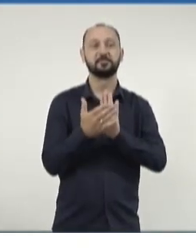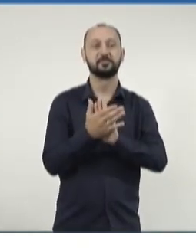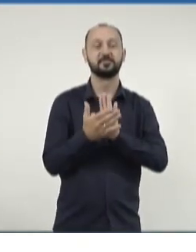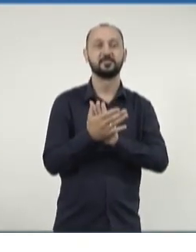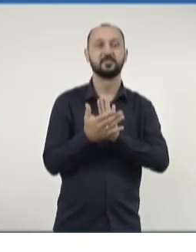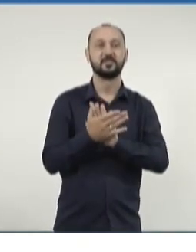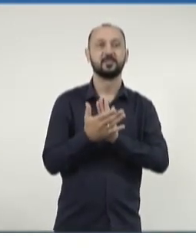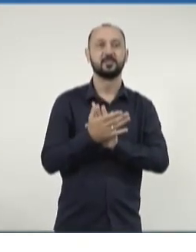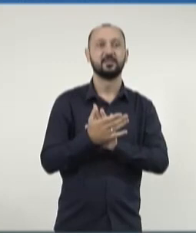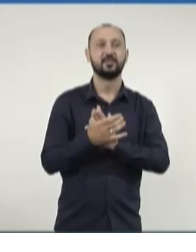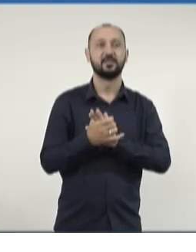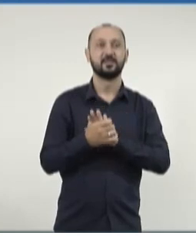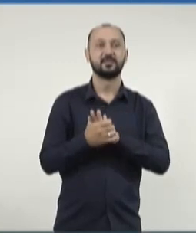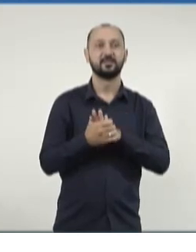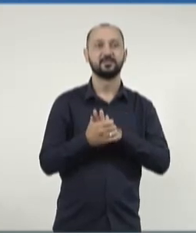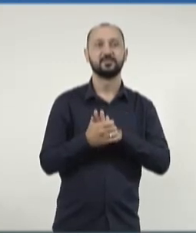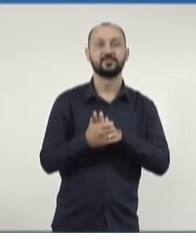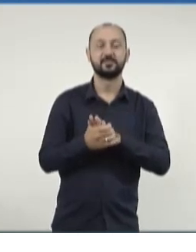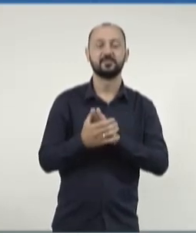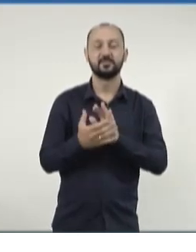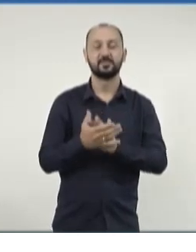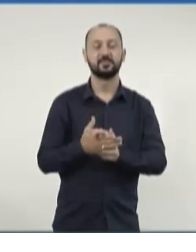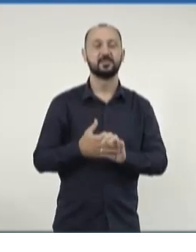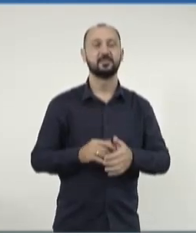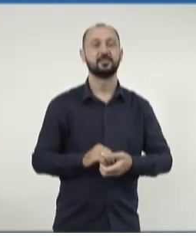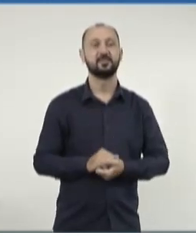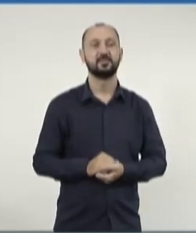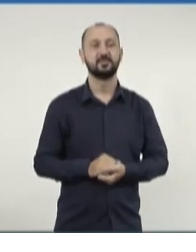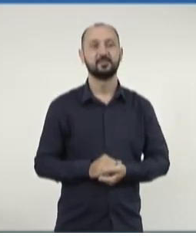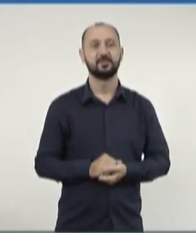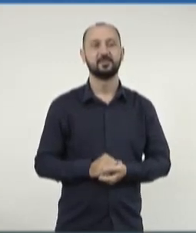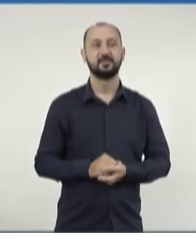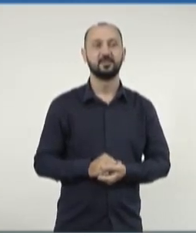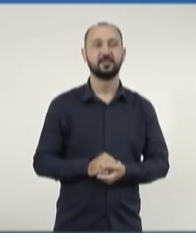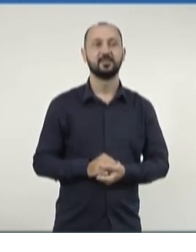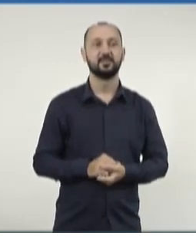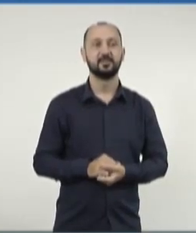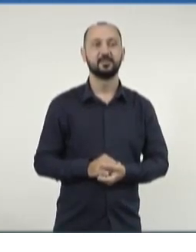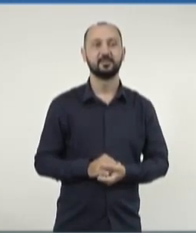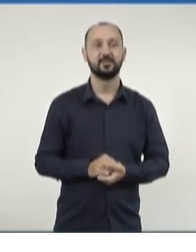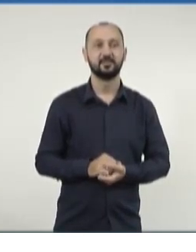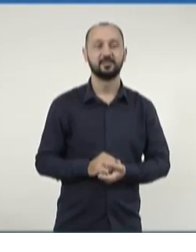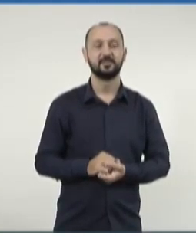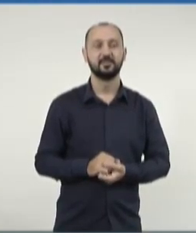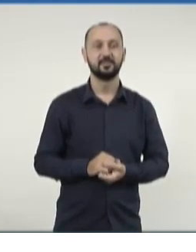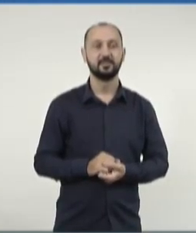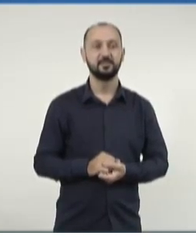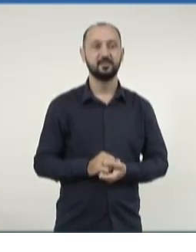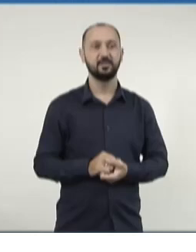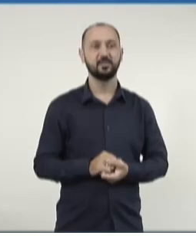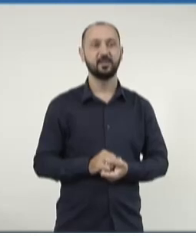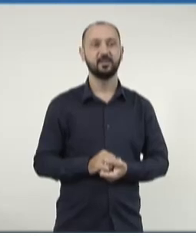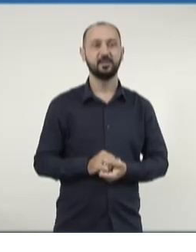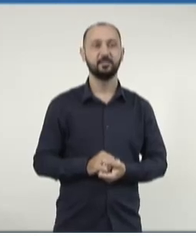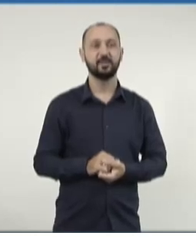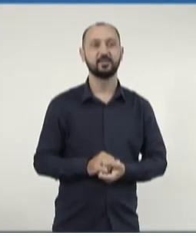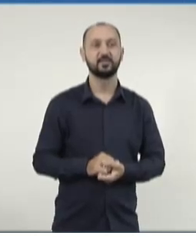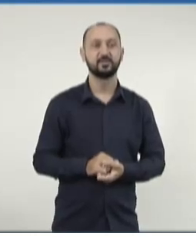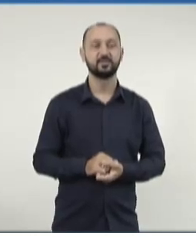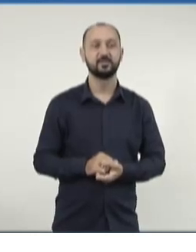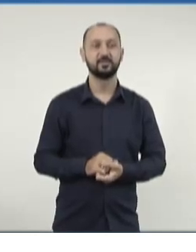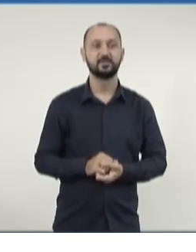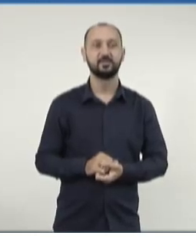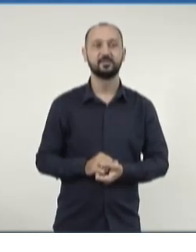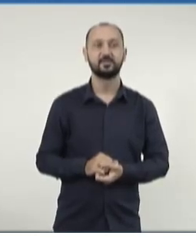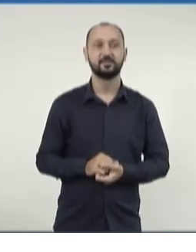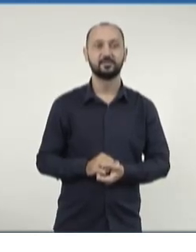por compartilhar a sua história. A senhora quer falar? Pode concluir, doutora. Não, eu